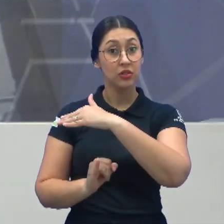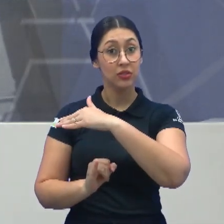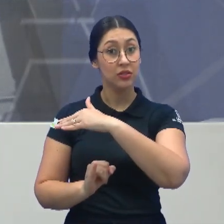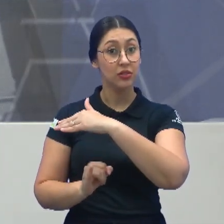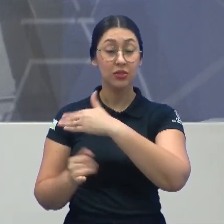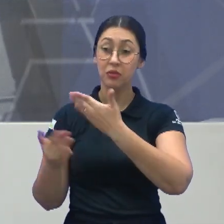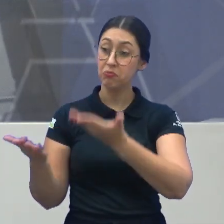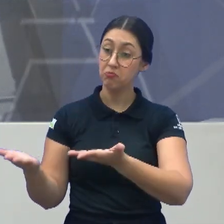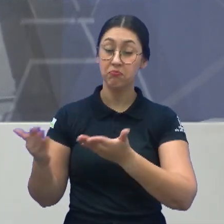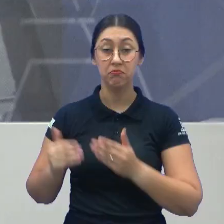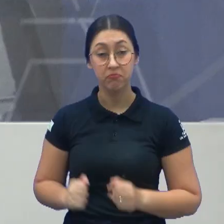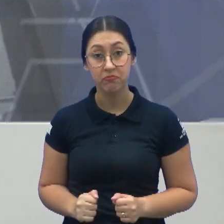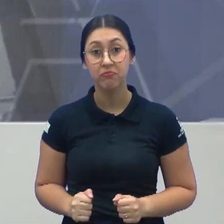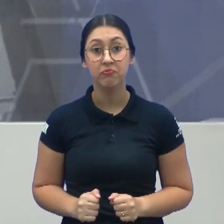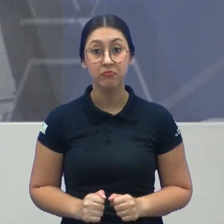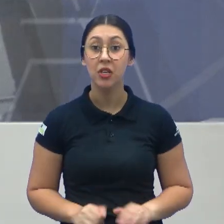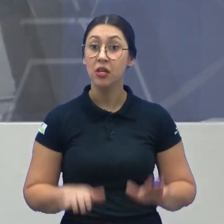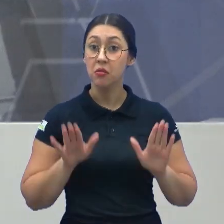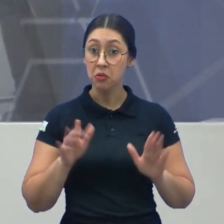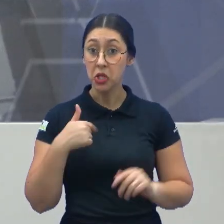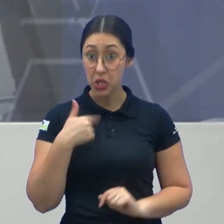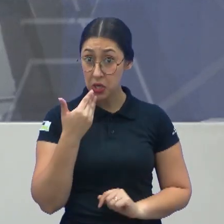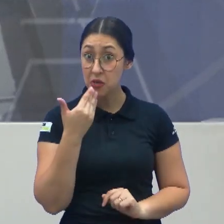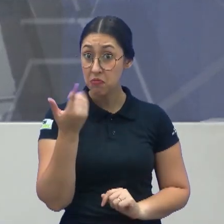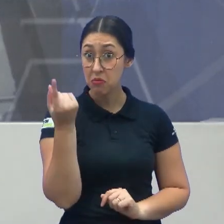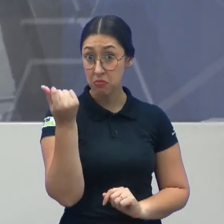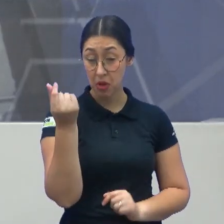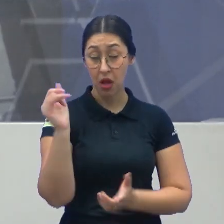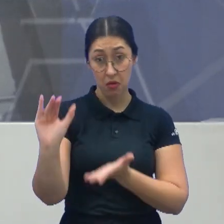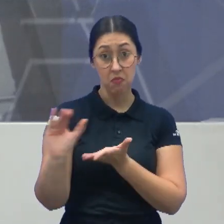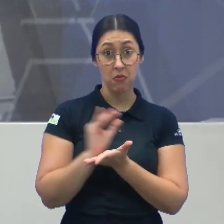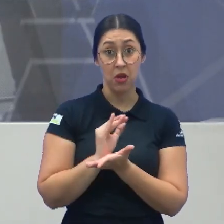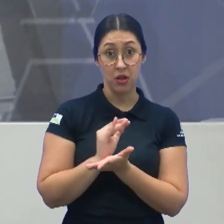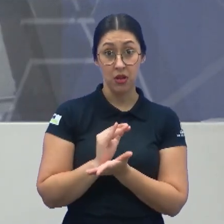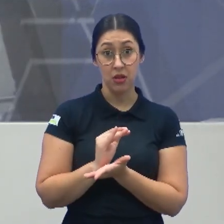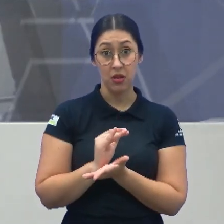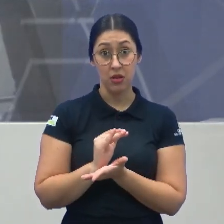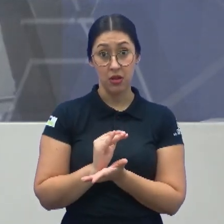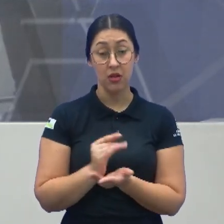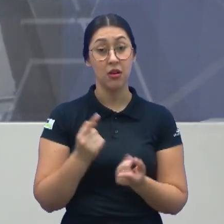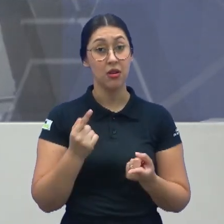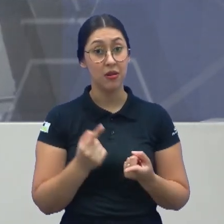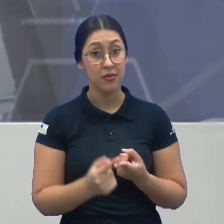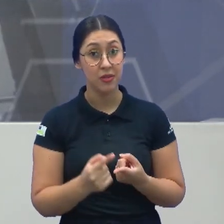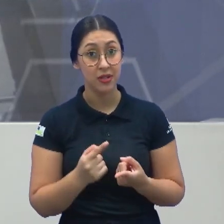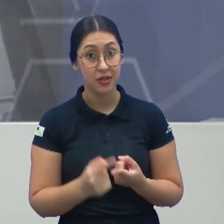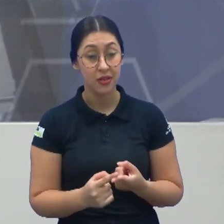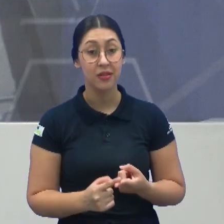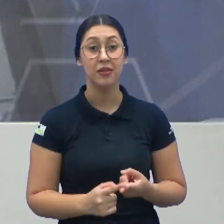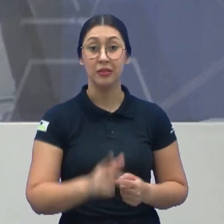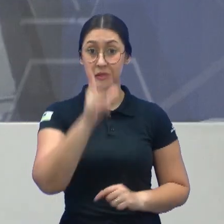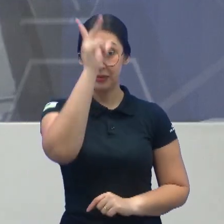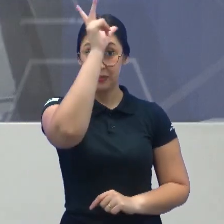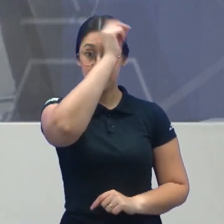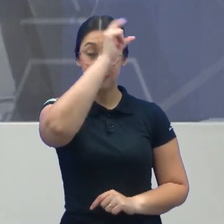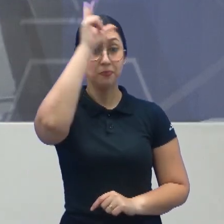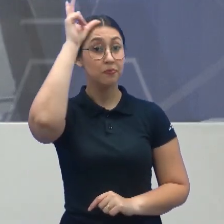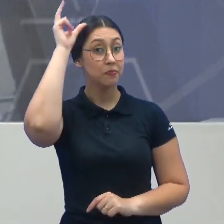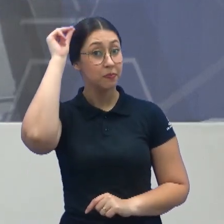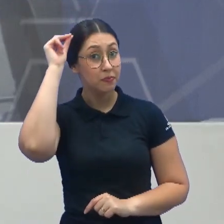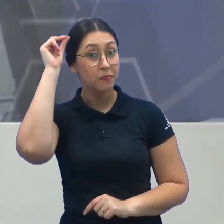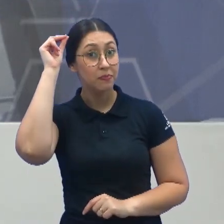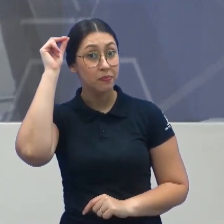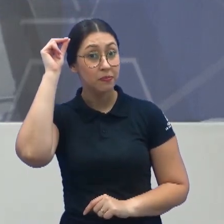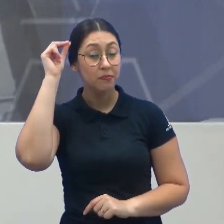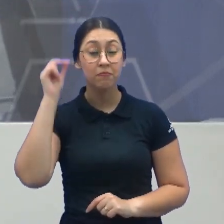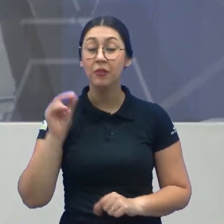ser assim. Mas eu vou pedir, afinal de contas, o que seria do prefeito Anderson? O que o prefeito Anderson